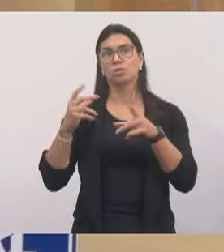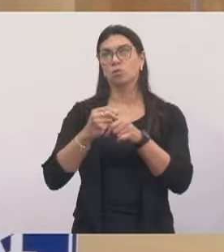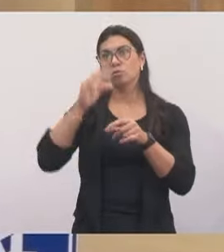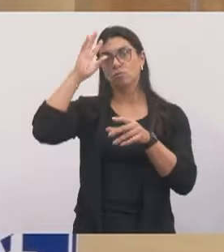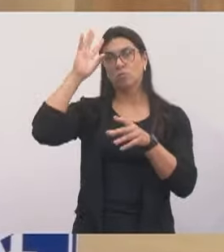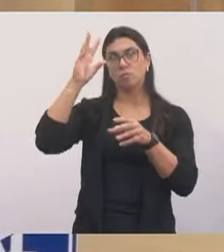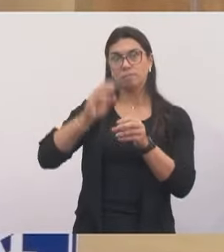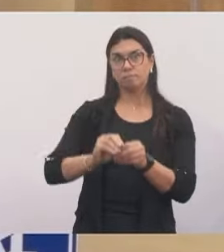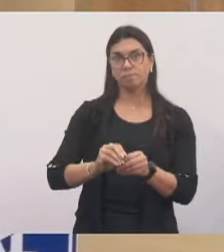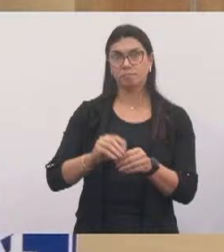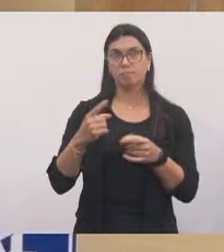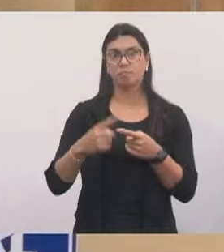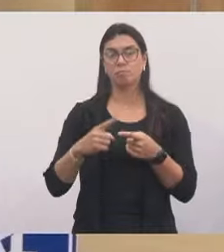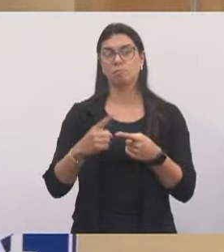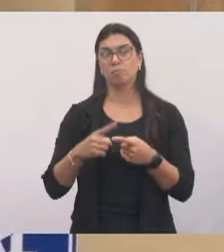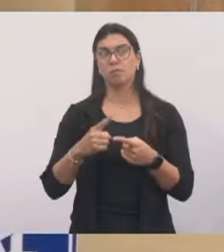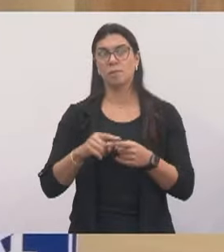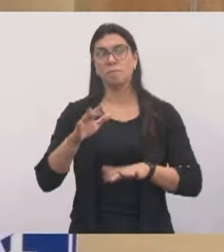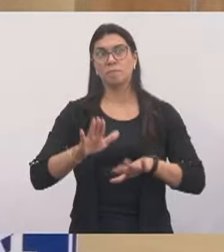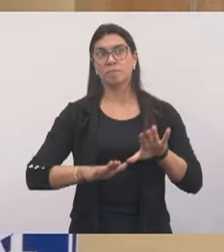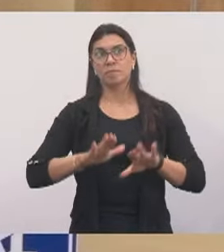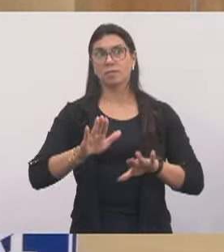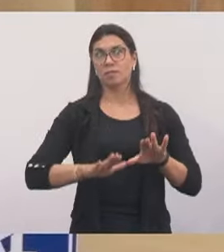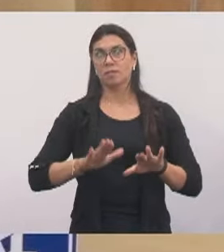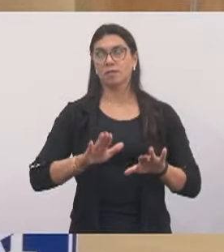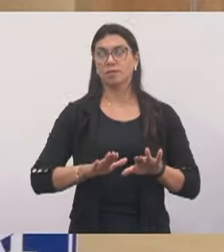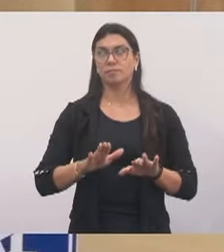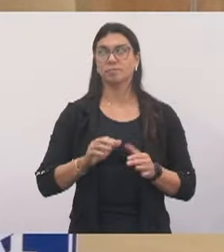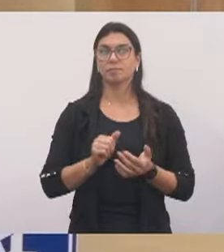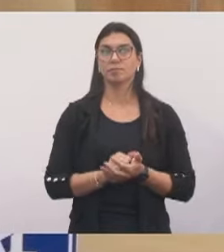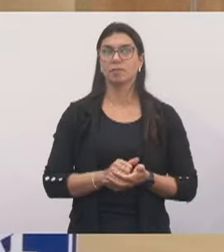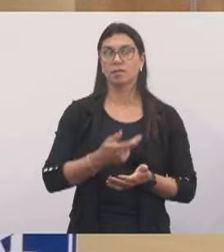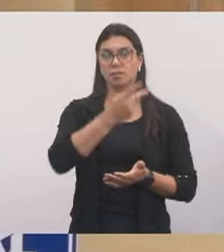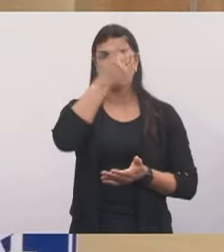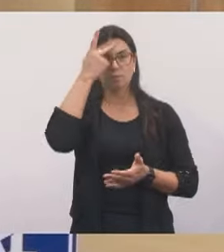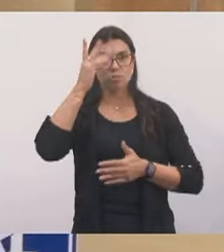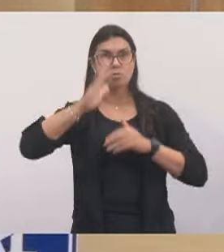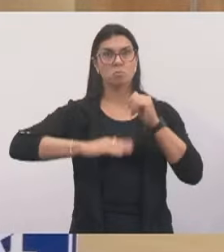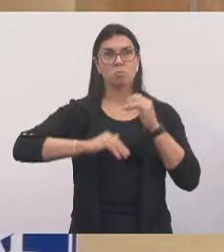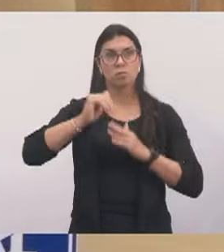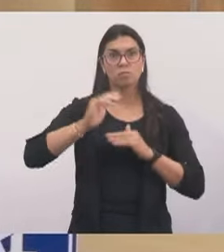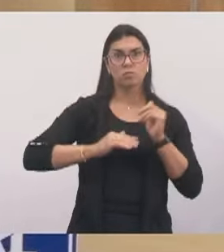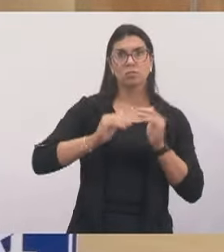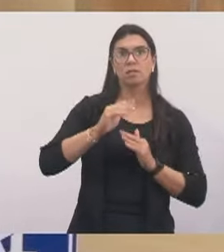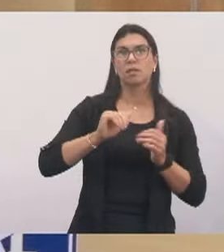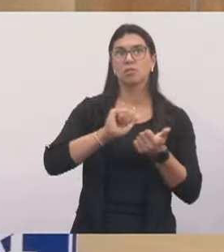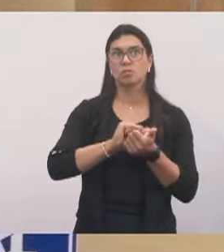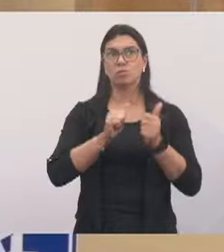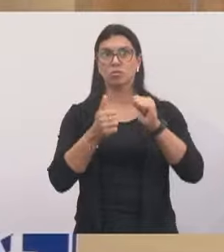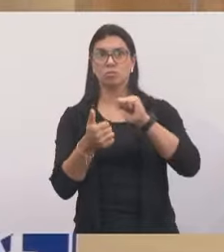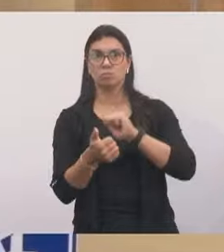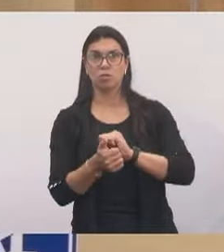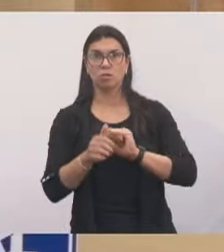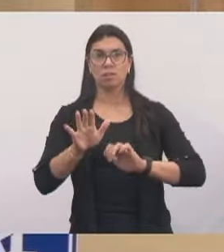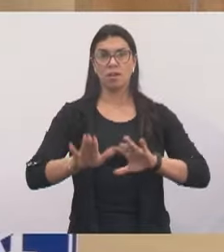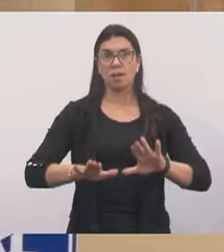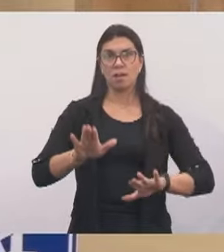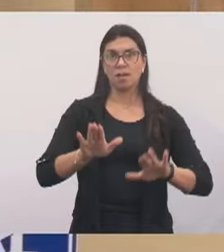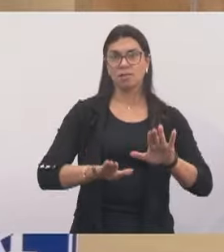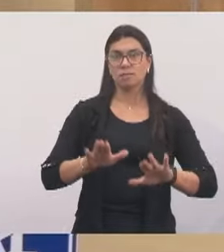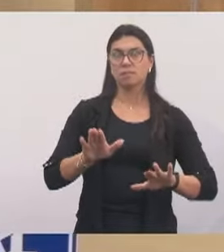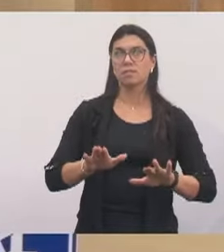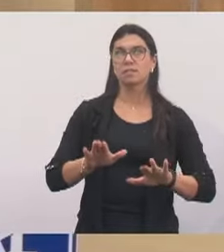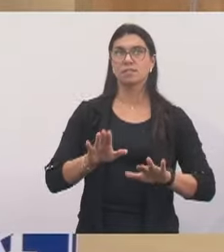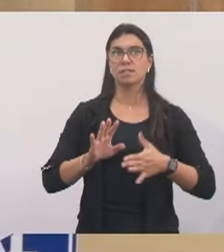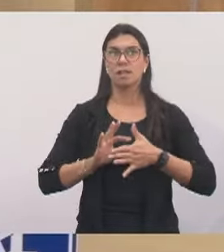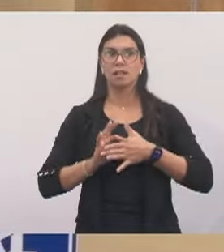compreender, porque, às vezes, os esportistas, as pessoas que estão na função de